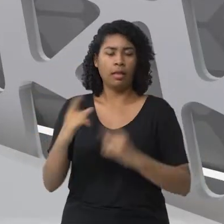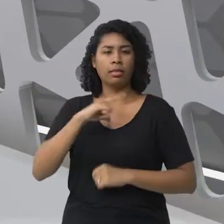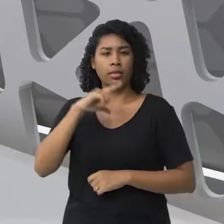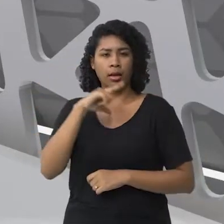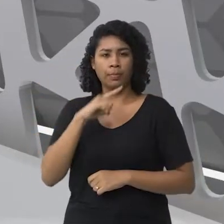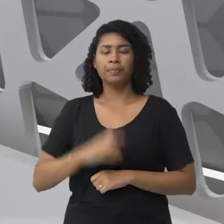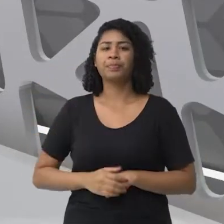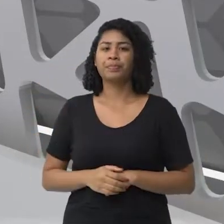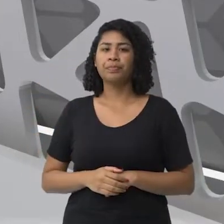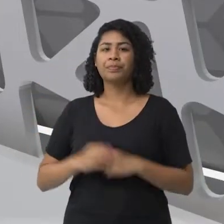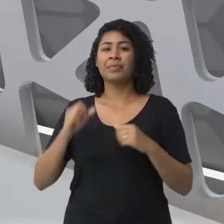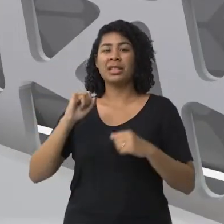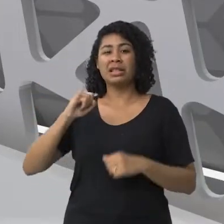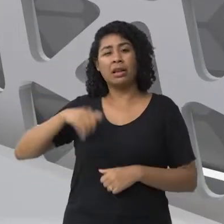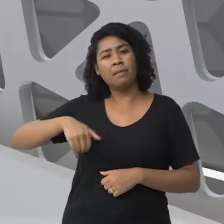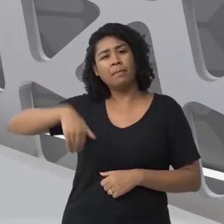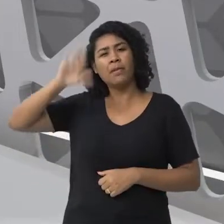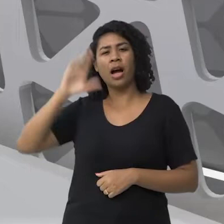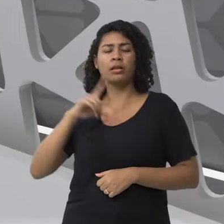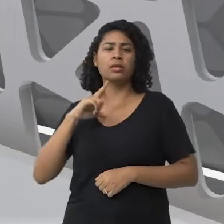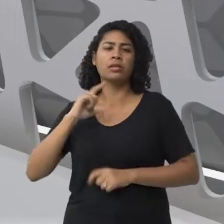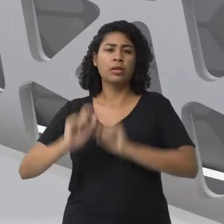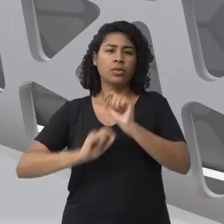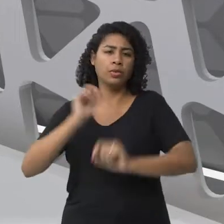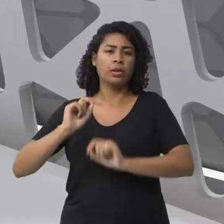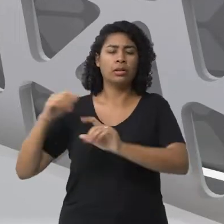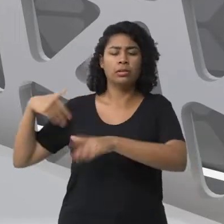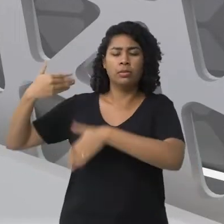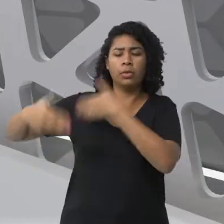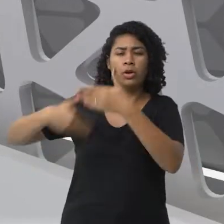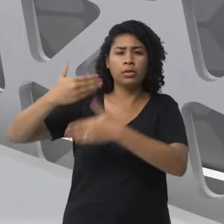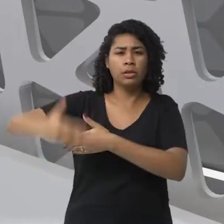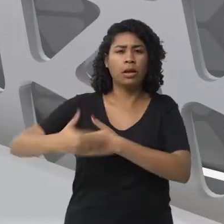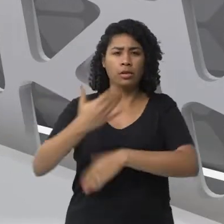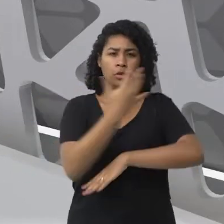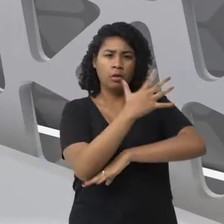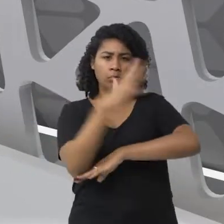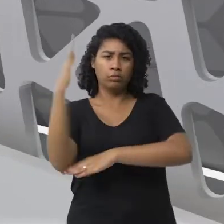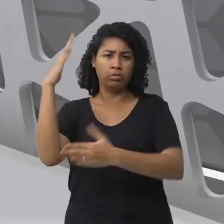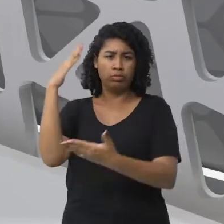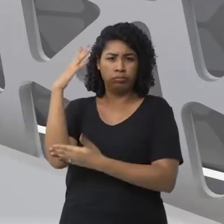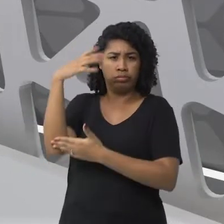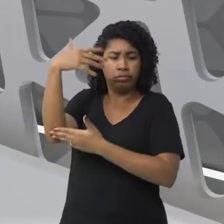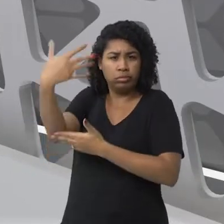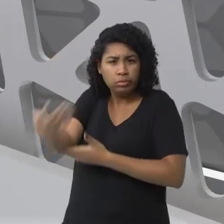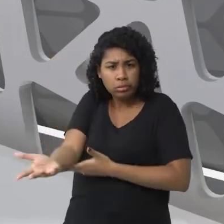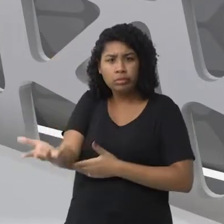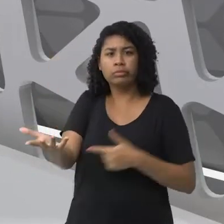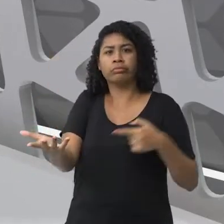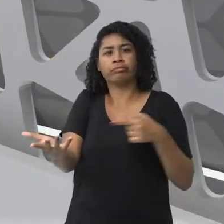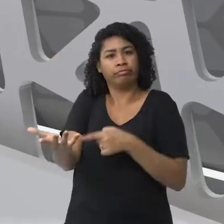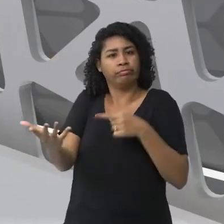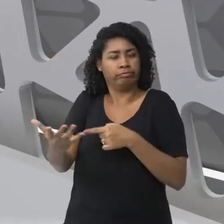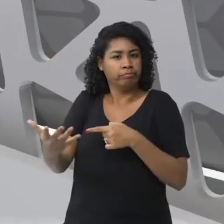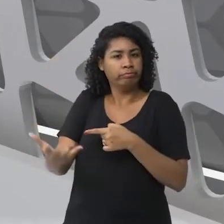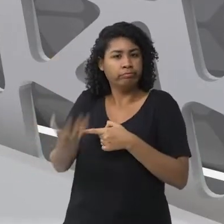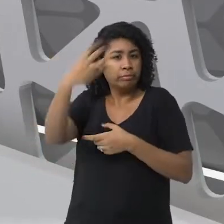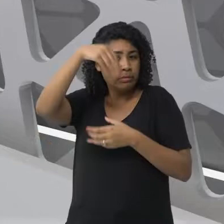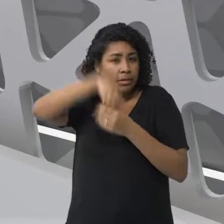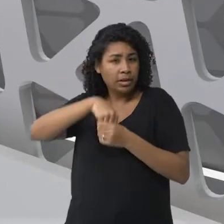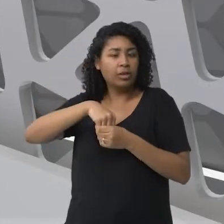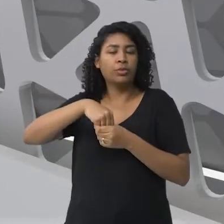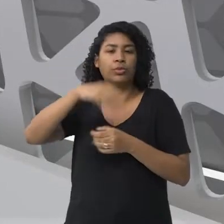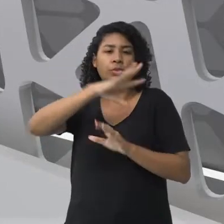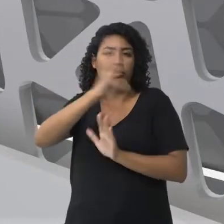cada vez acontece maior o processo de desmatamento que vem acontecendo em direção ao interior da